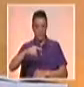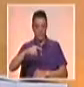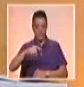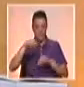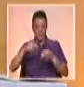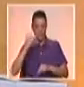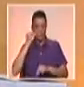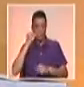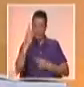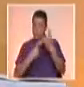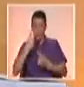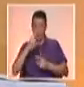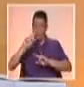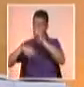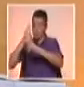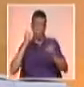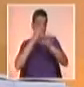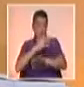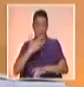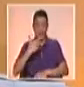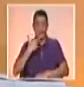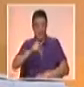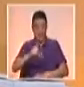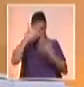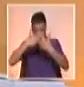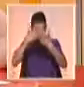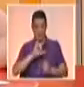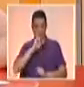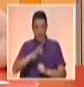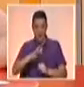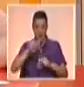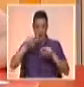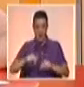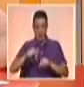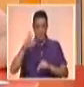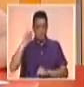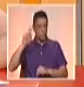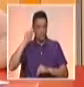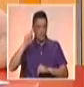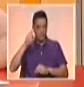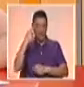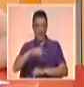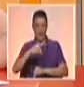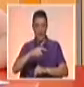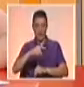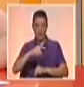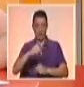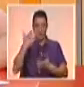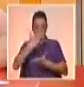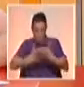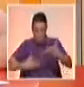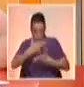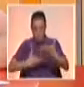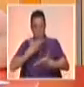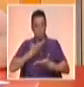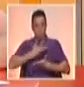aliás, como em qualquer outra língua, não é? É importante. Sem dúvida, sem dúvida. É extremamente importante haver documentos que